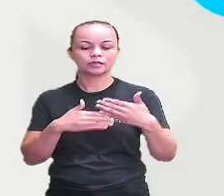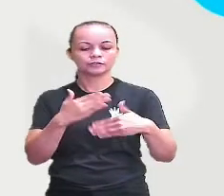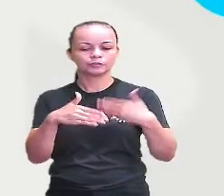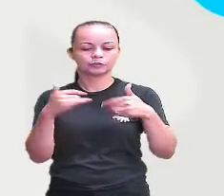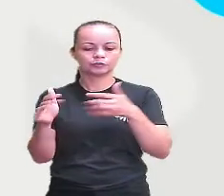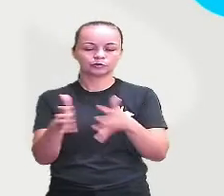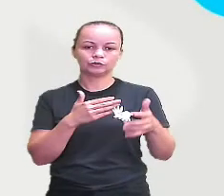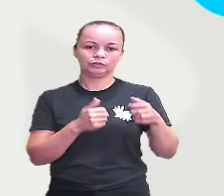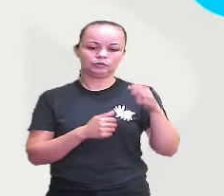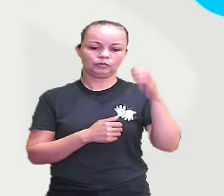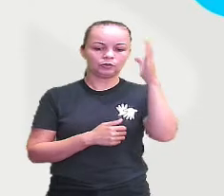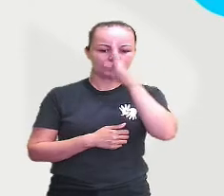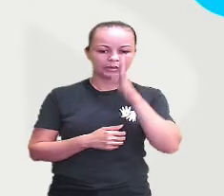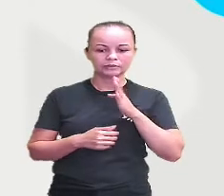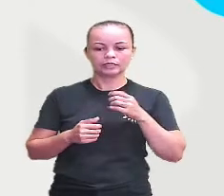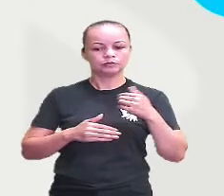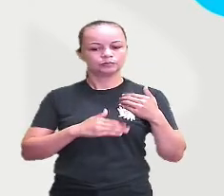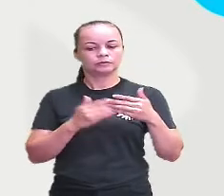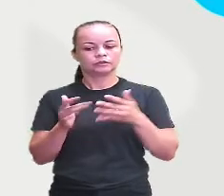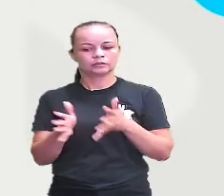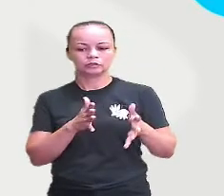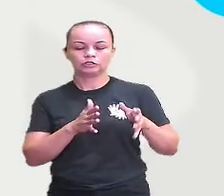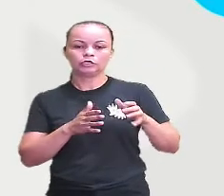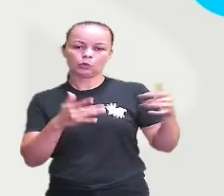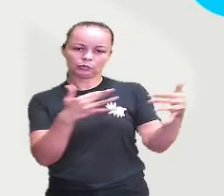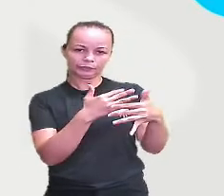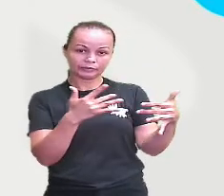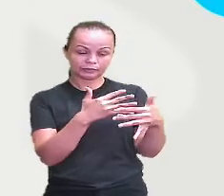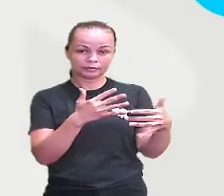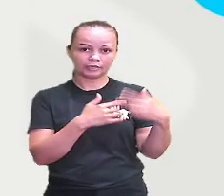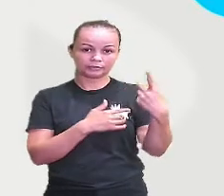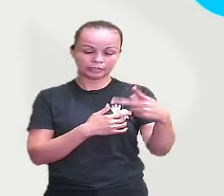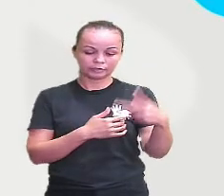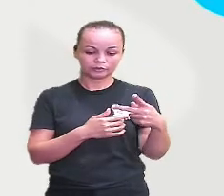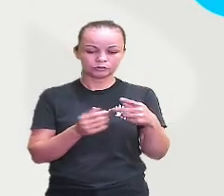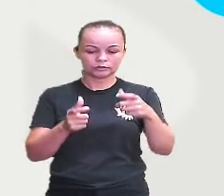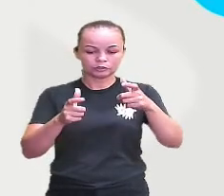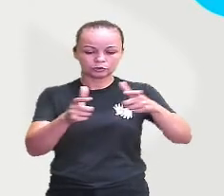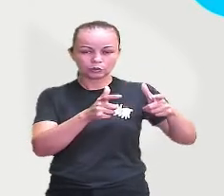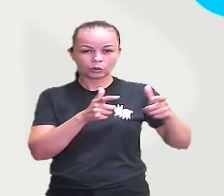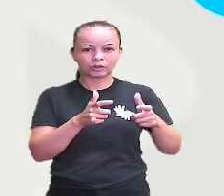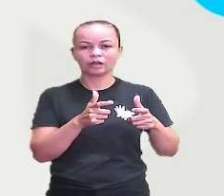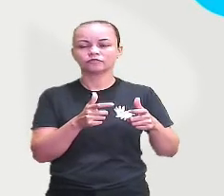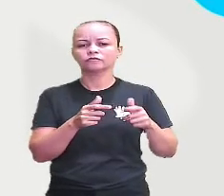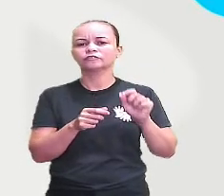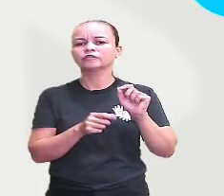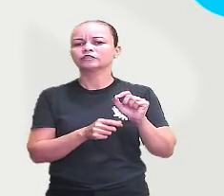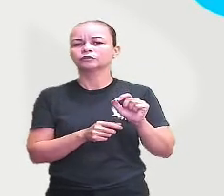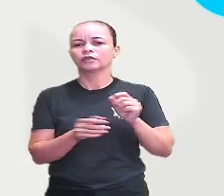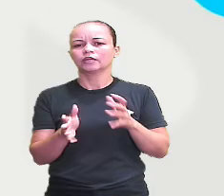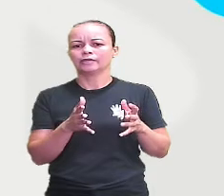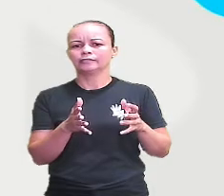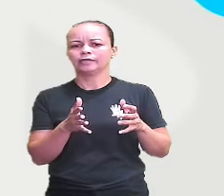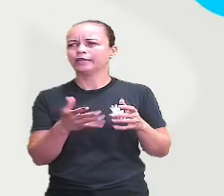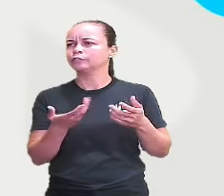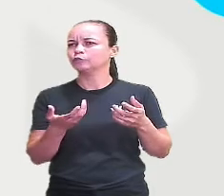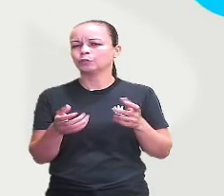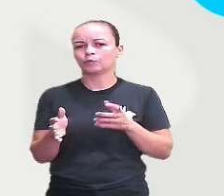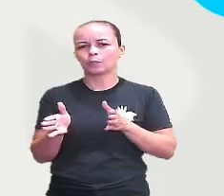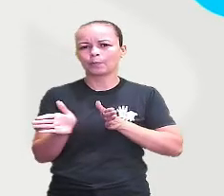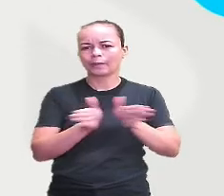urbanização, a separação espacial dentro desses espaços fez com que durante certo período do